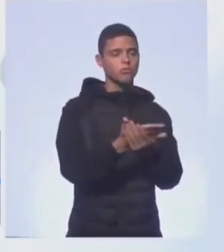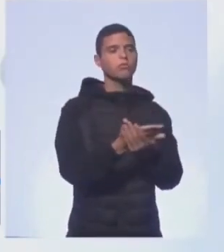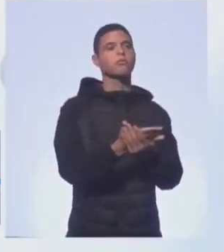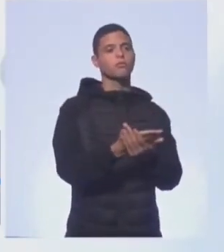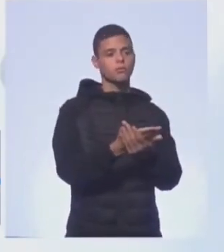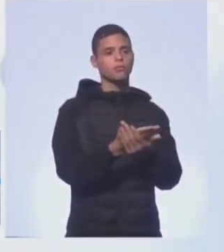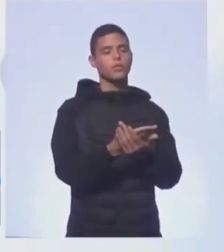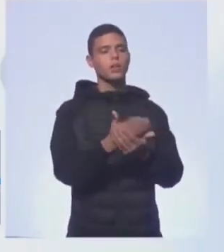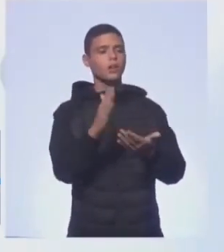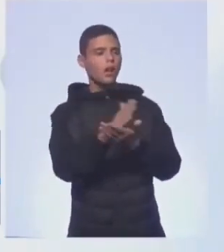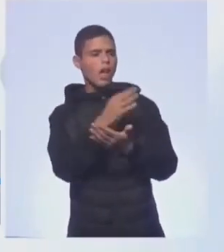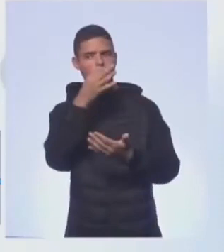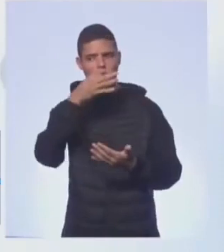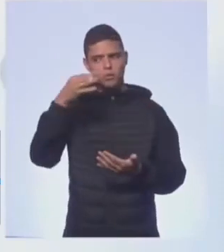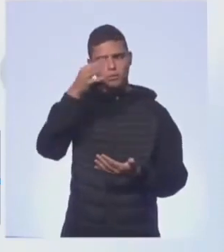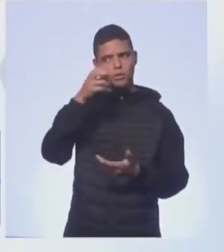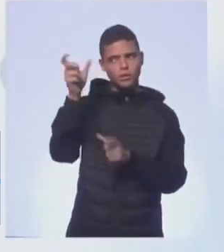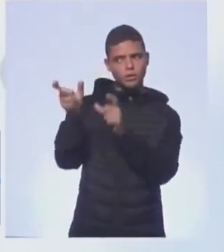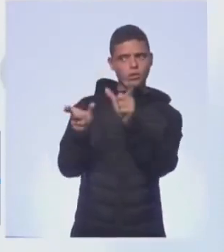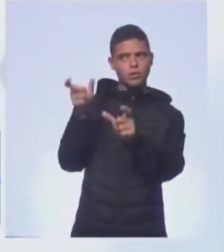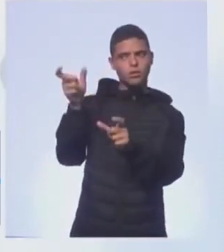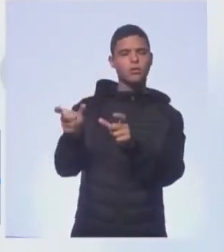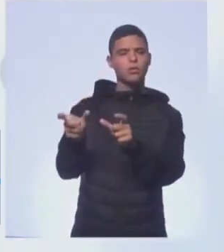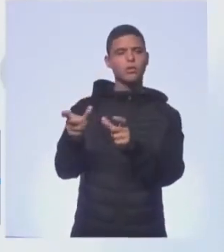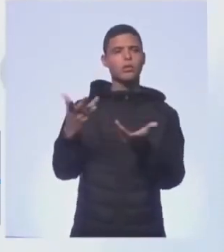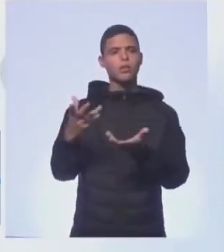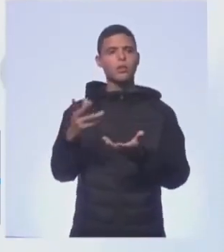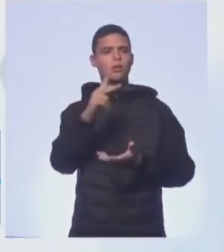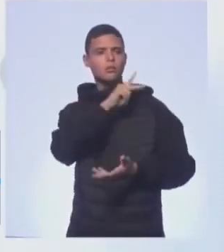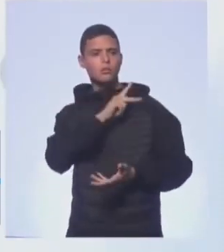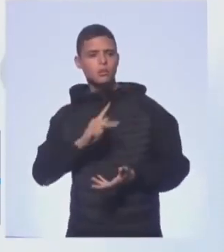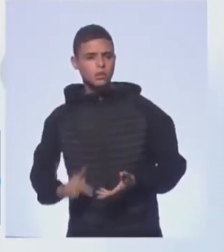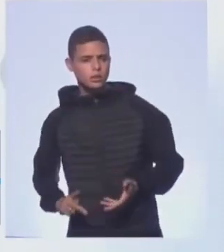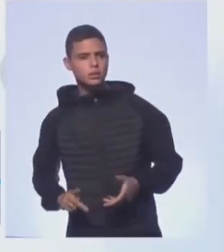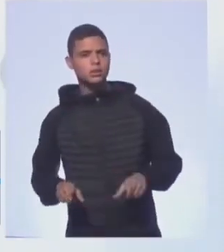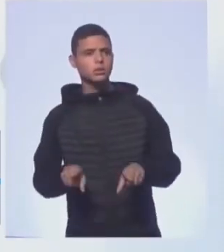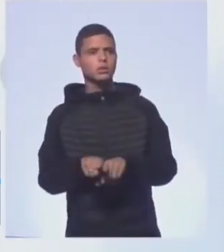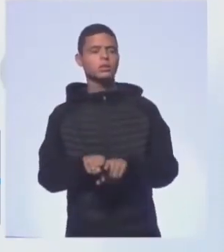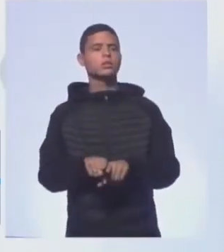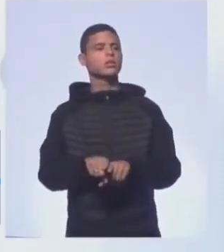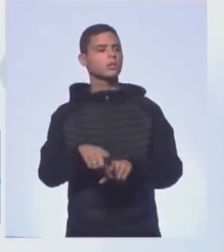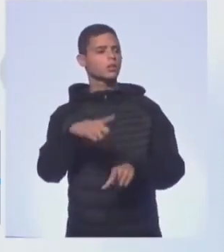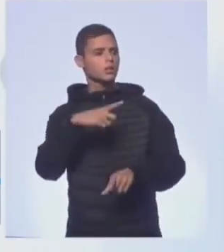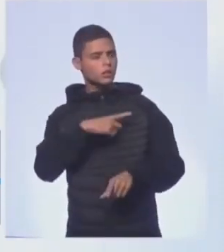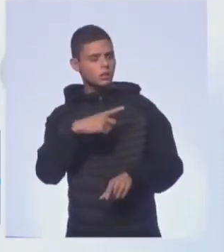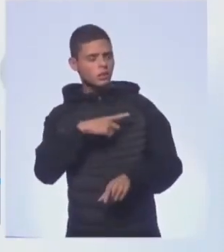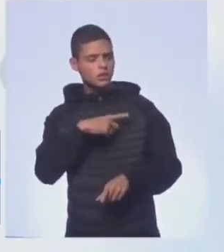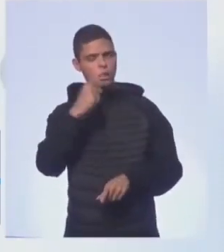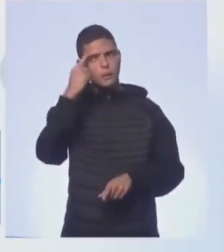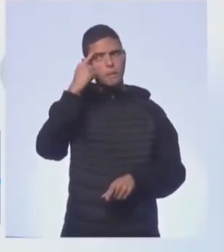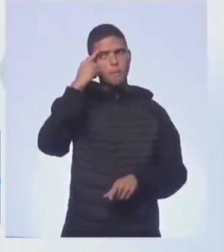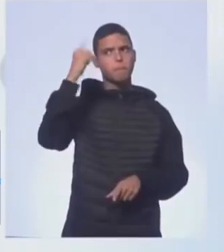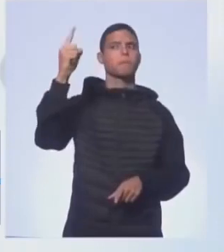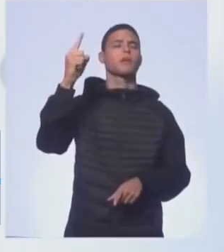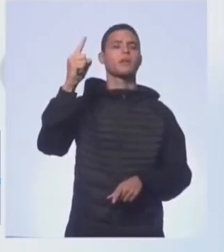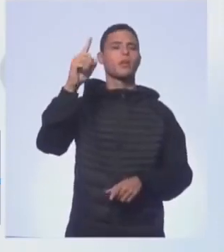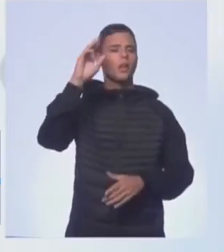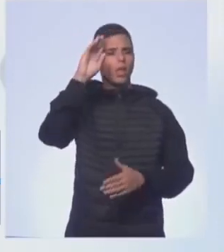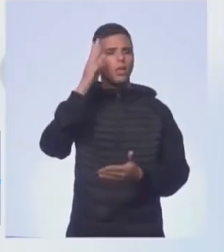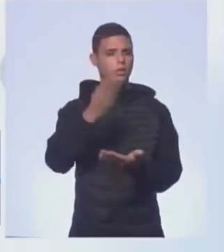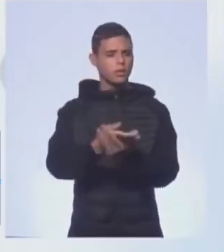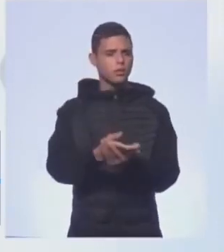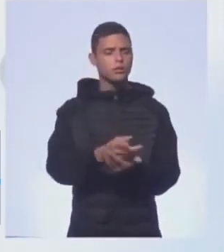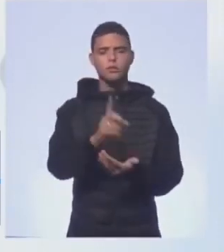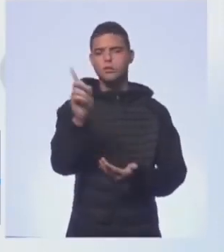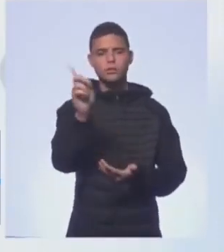trabalha em cima de opiniões, questões subjetivas. Por exemplo, o presidente da instituição, ele tem um jeito de pensar, ele definiu isso e acabou. Não, a ciência não é isso. A